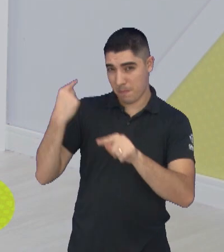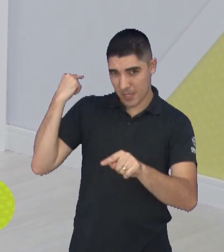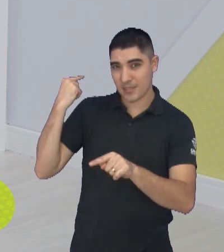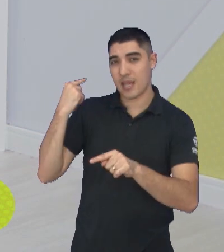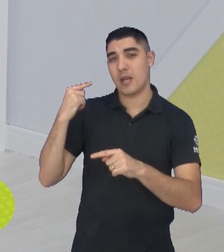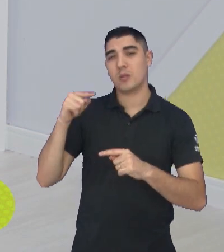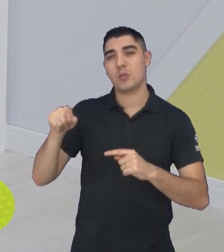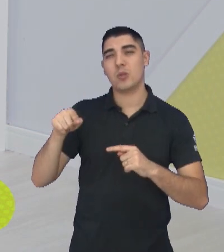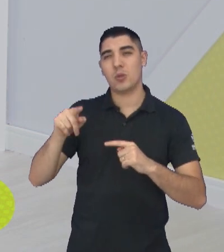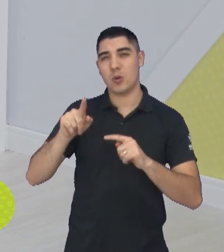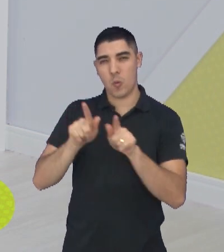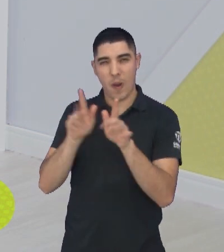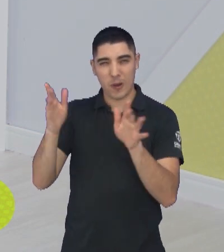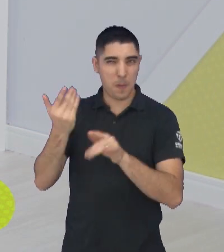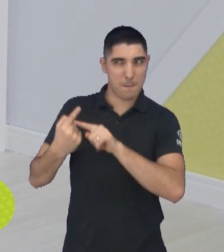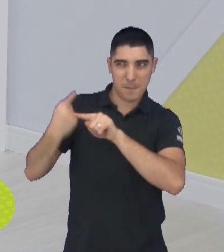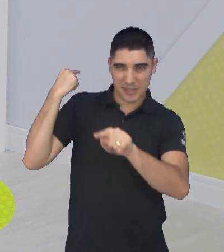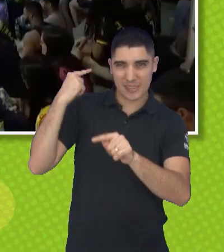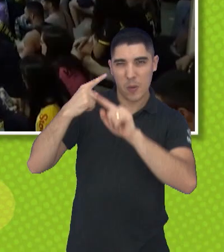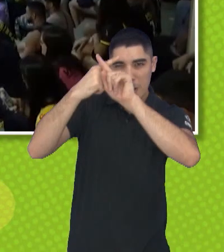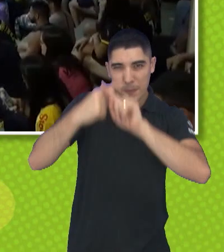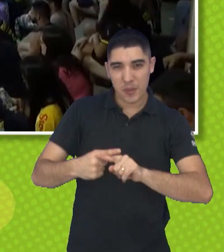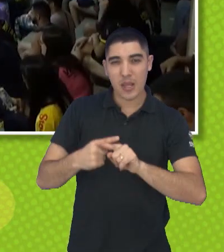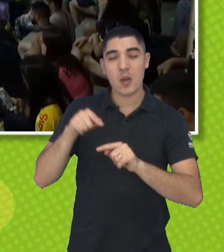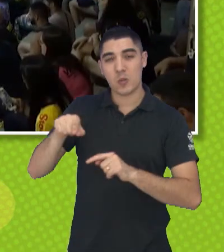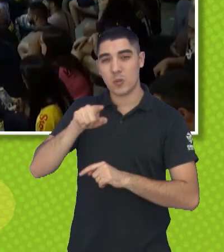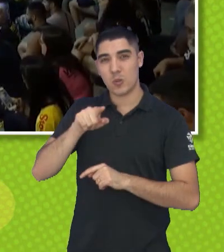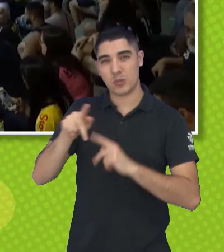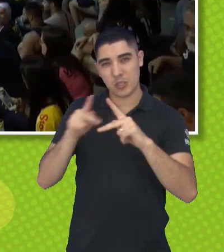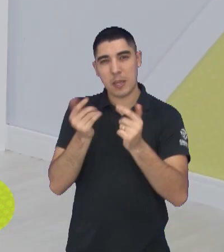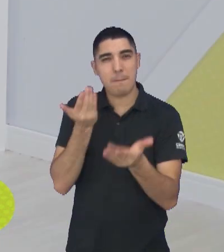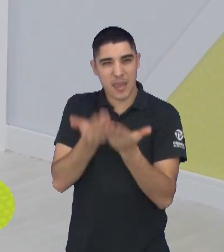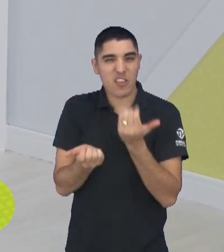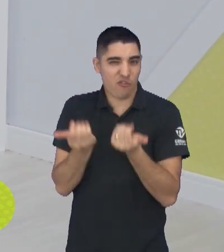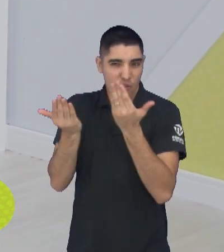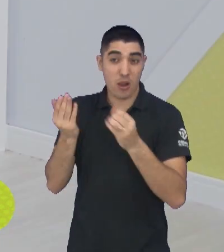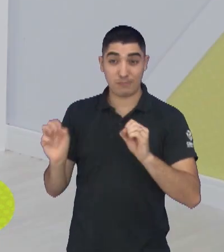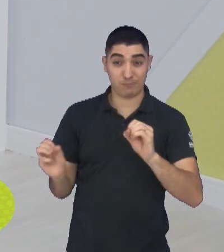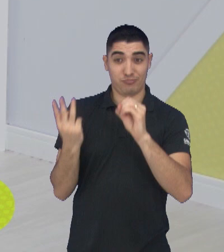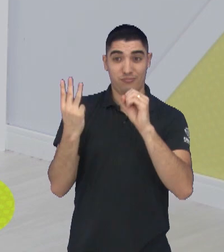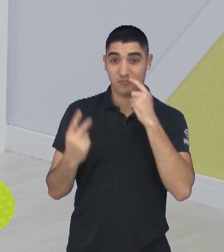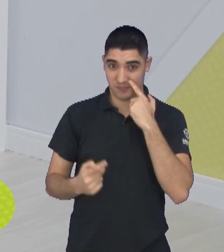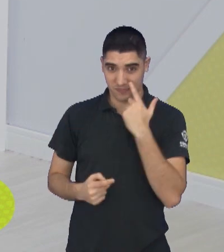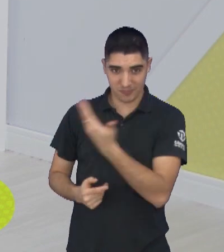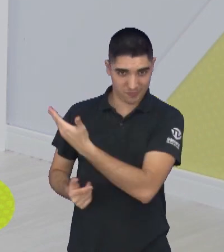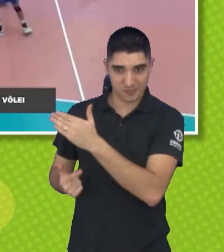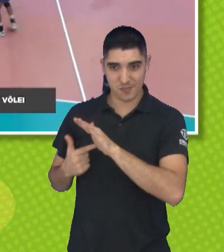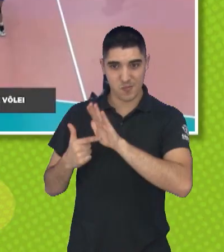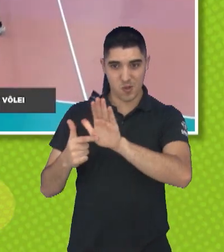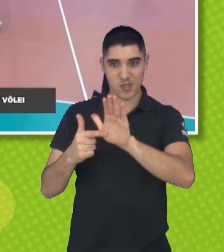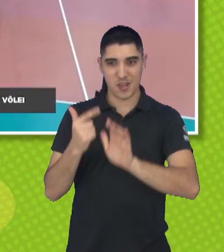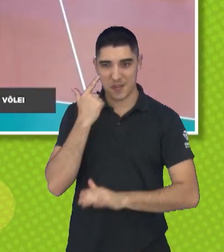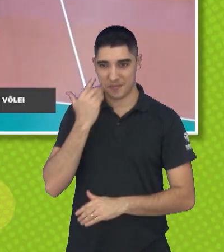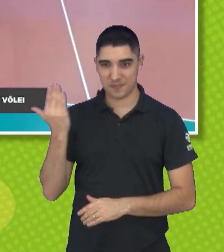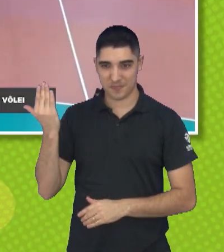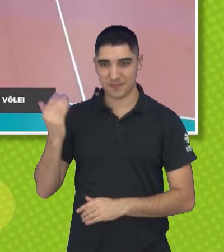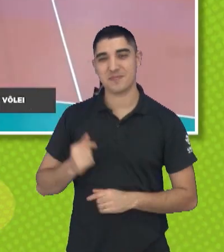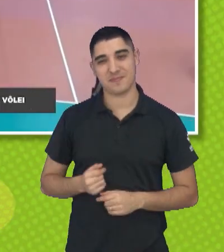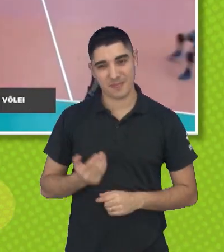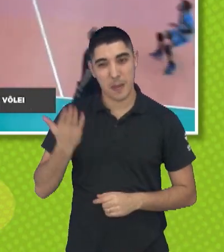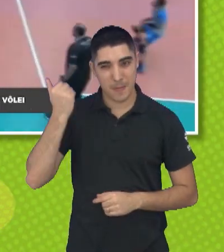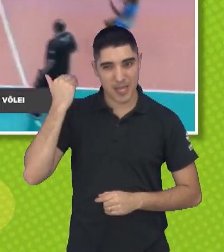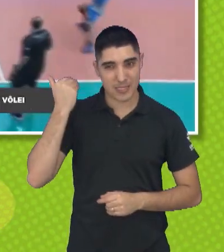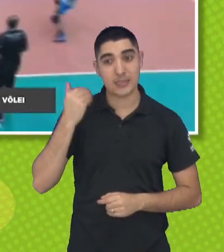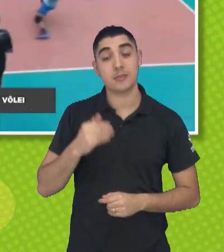casa, 3-0 pro Guarulhos, hein, Brunão? Em casa não, fora. Foi fora, é verdade. É essa imagem aqui que a gente tá vendo, inclusive. Mas